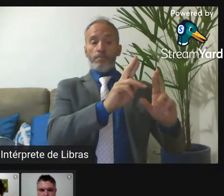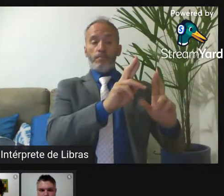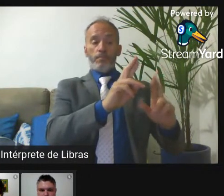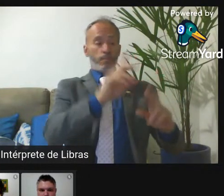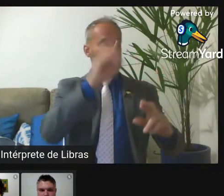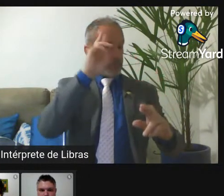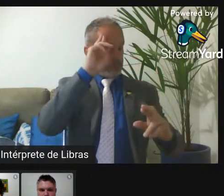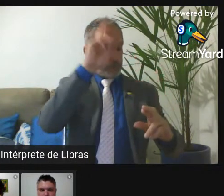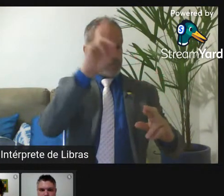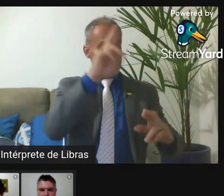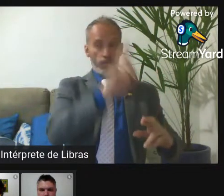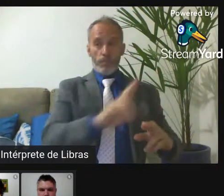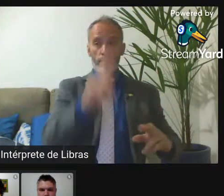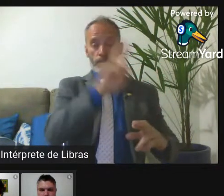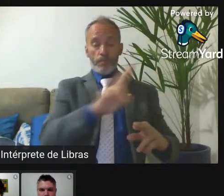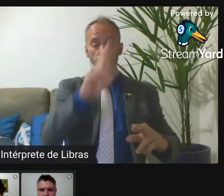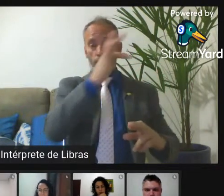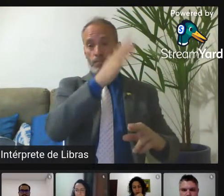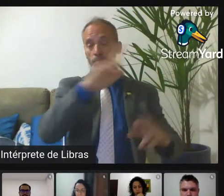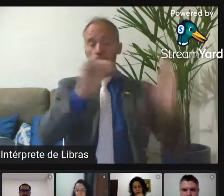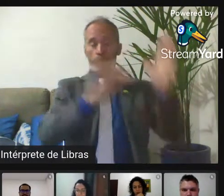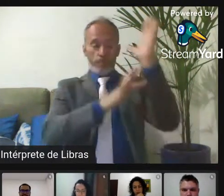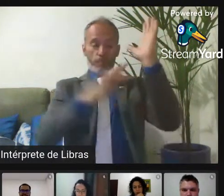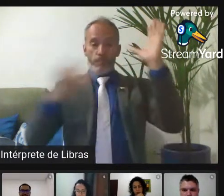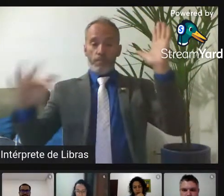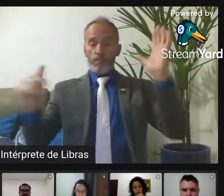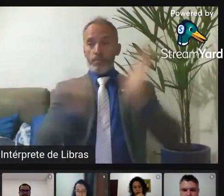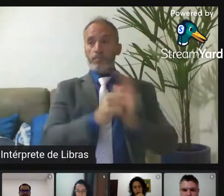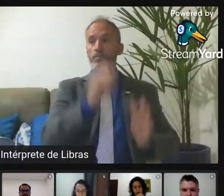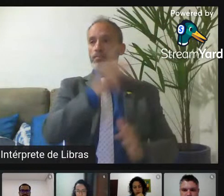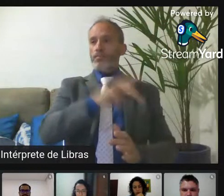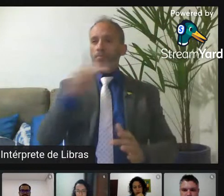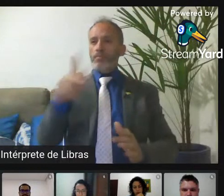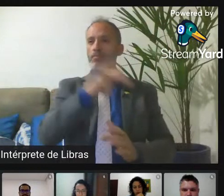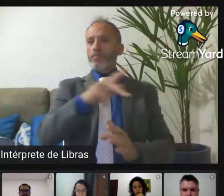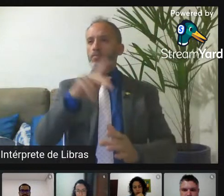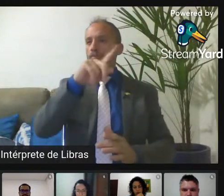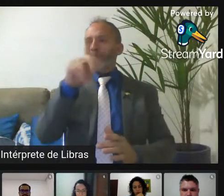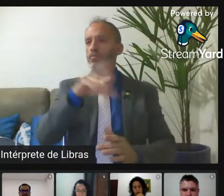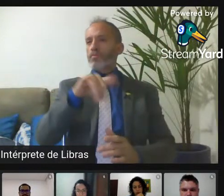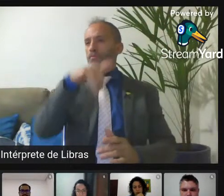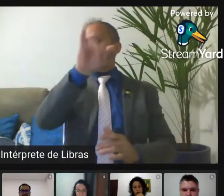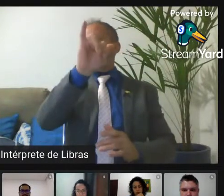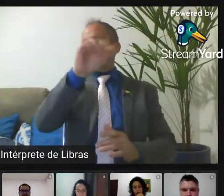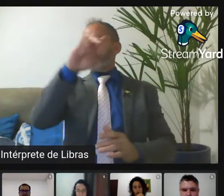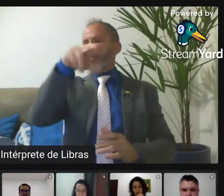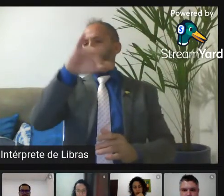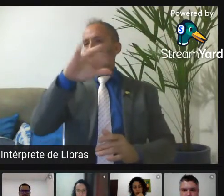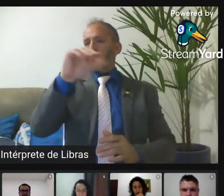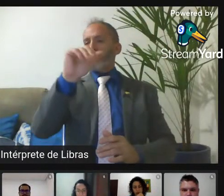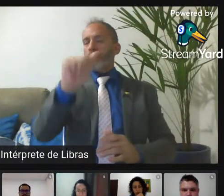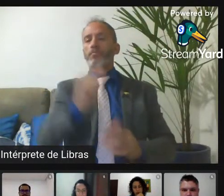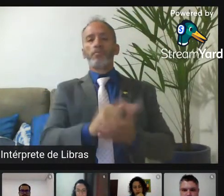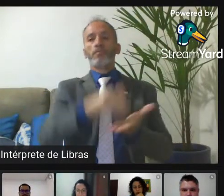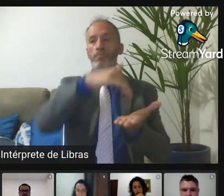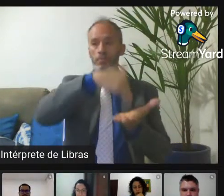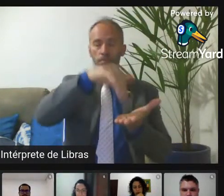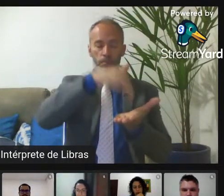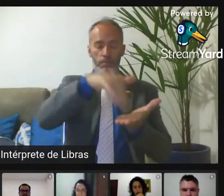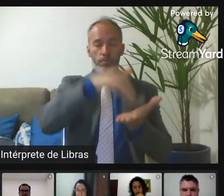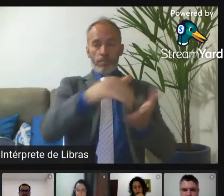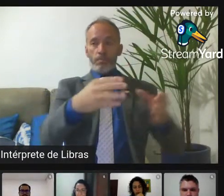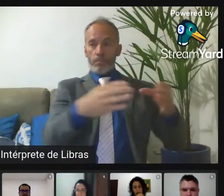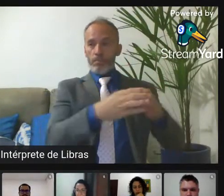Engenharia da Universidade Federal de Lavras, professora Zuí Maria Magriotes; secretária da